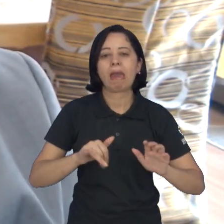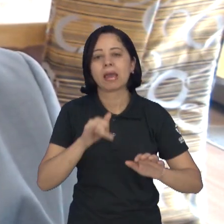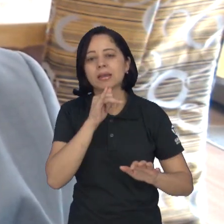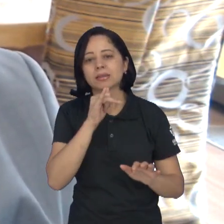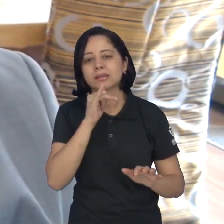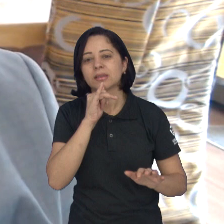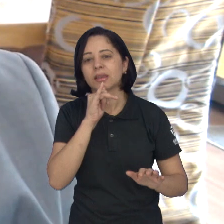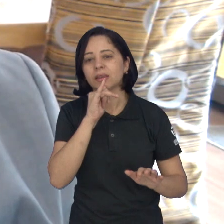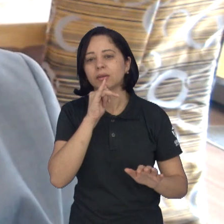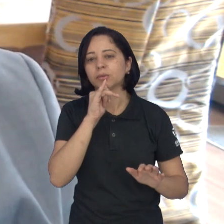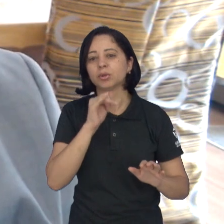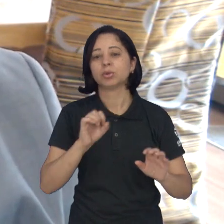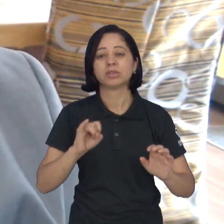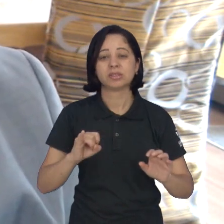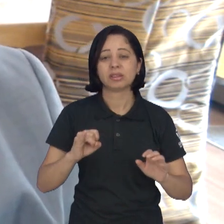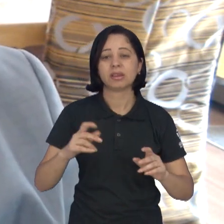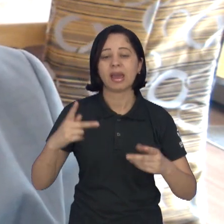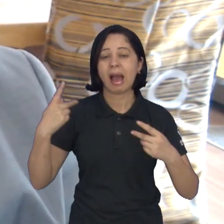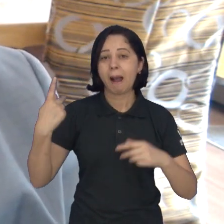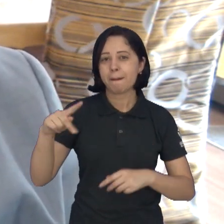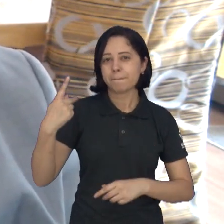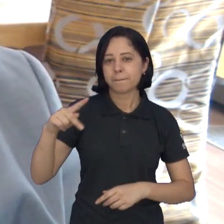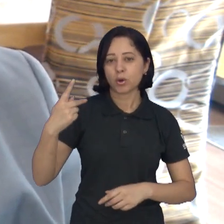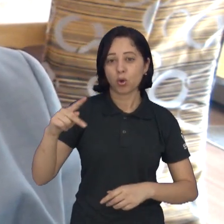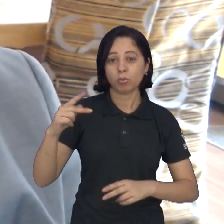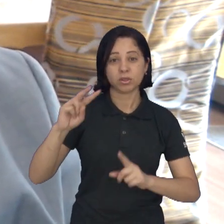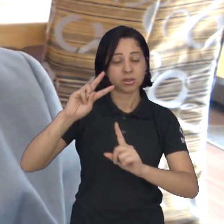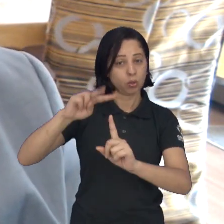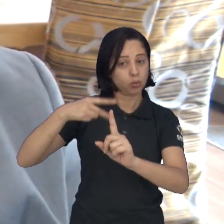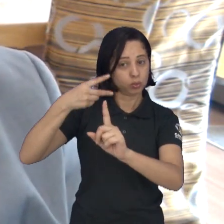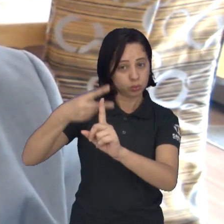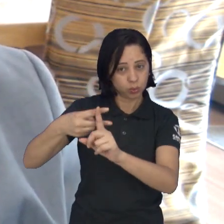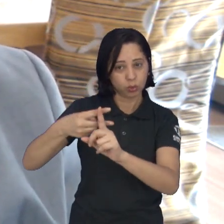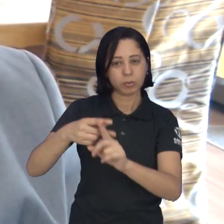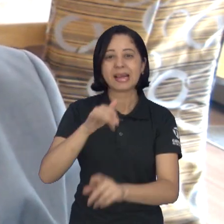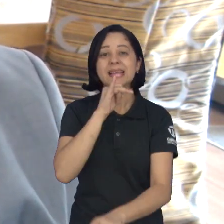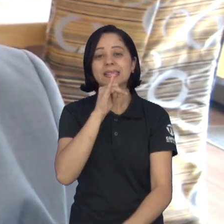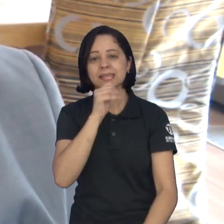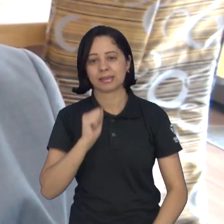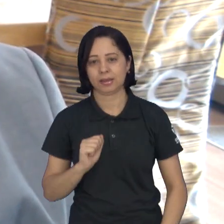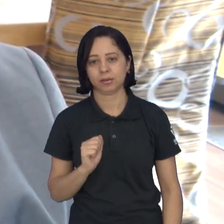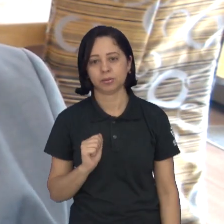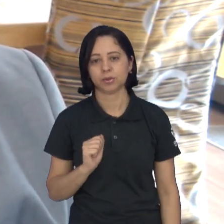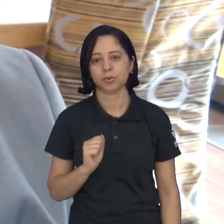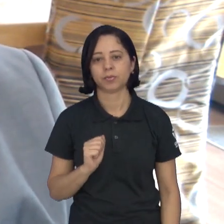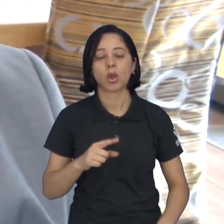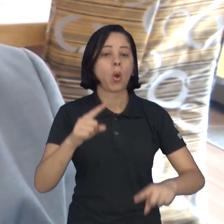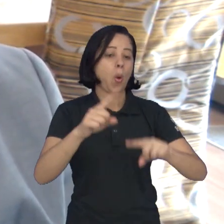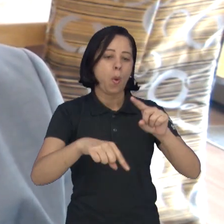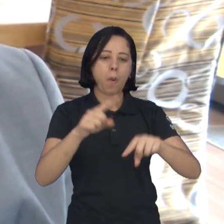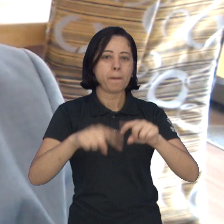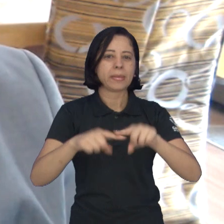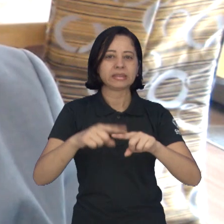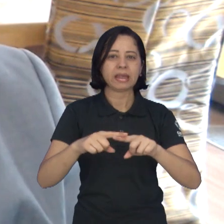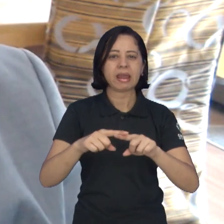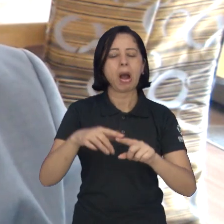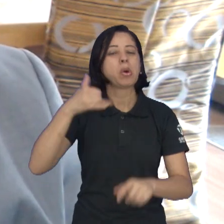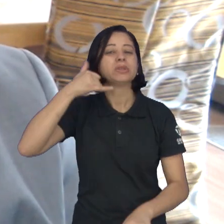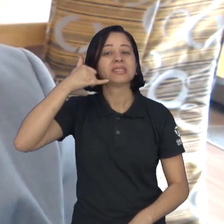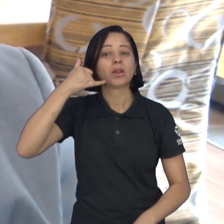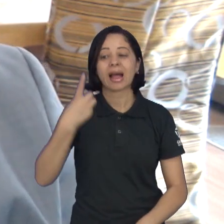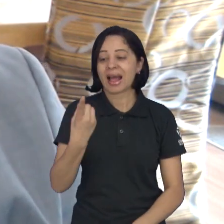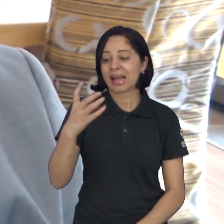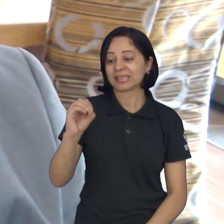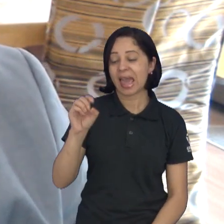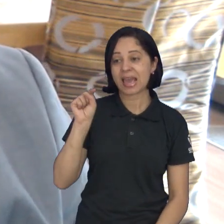forma discrepante de precificação. Por exemplo, um produto, um iPhone de R$10.000